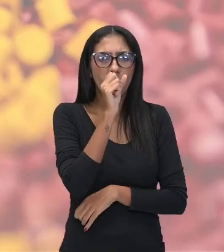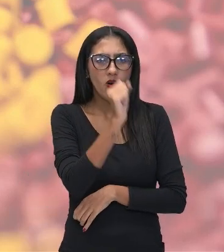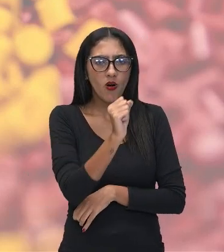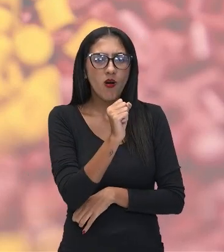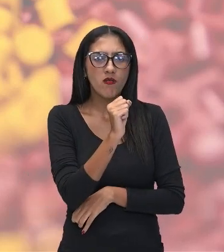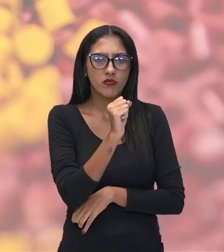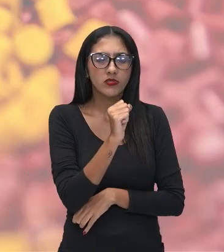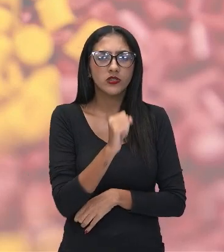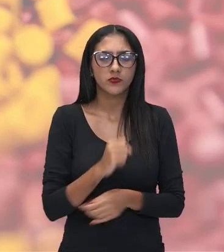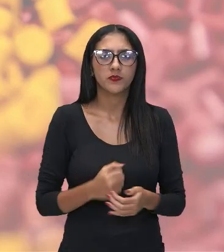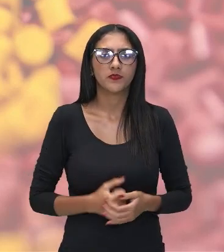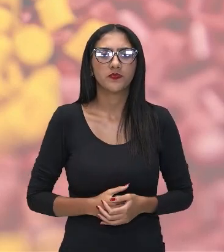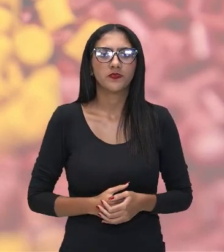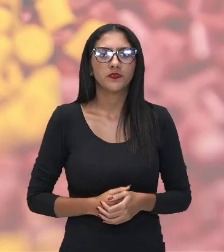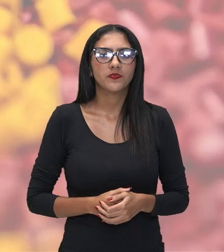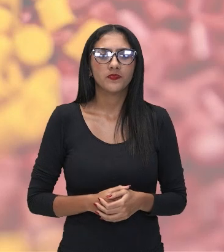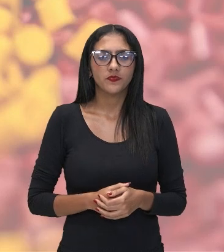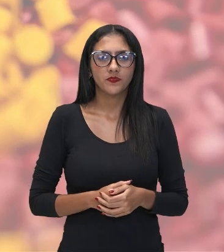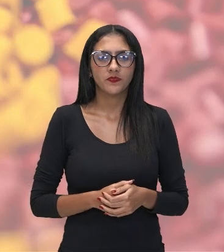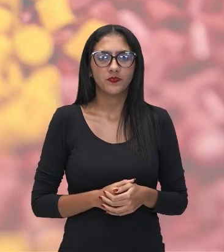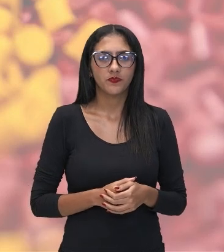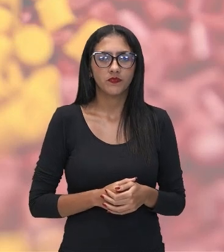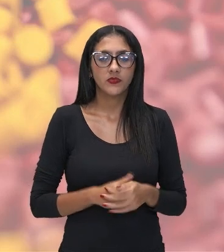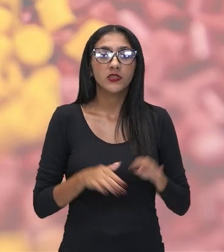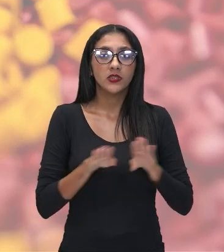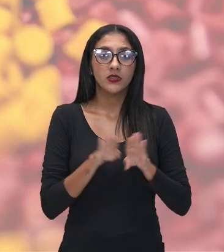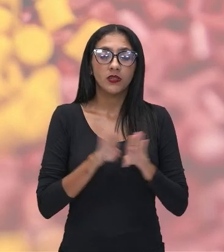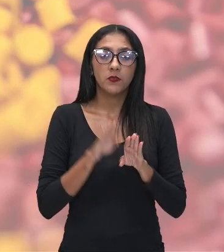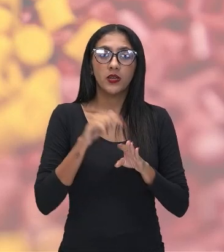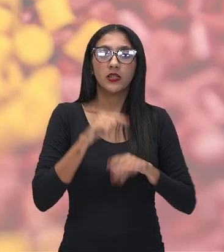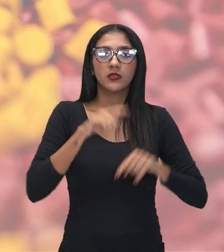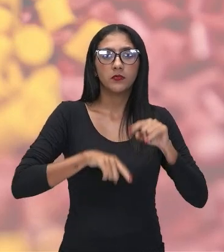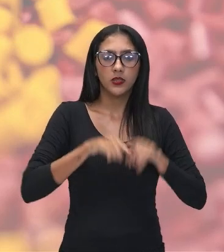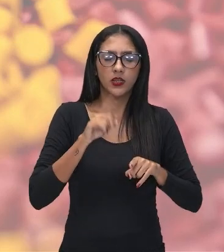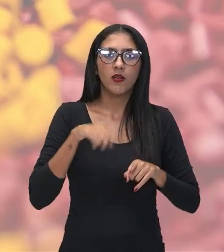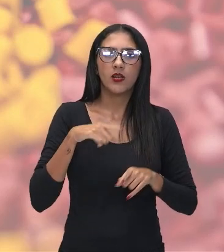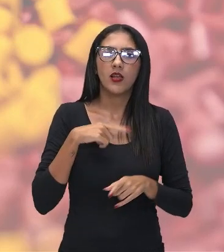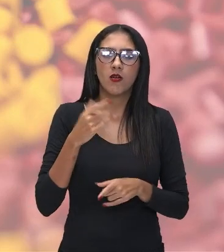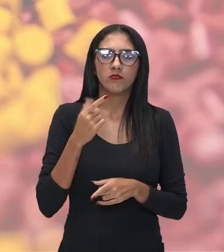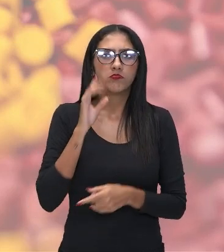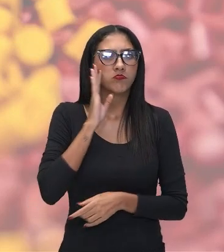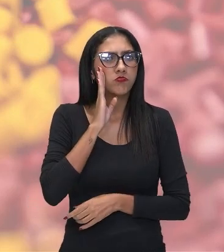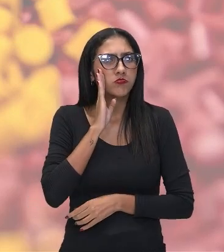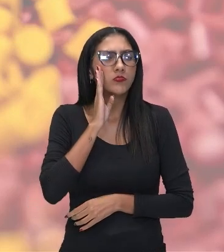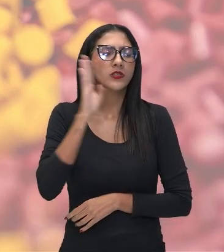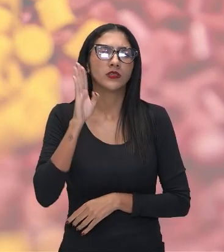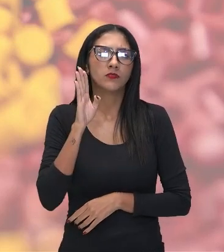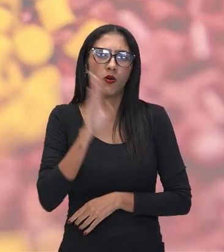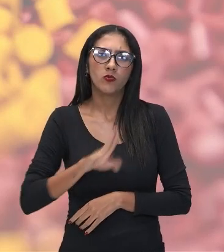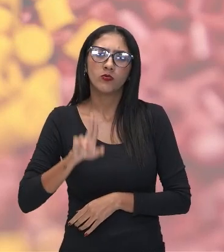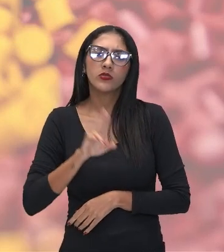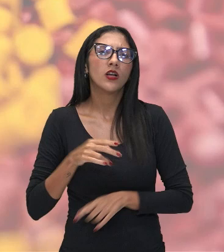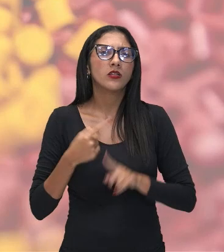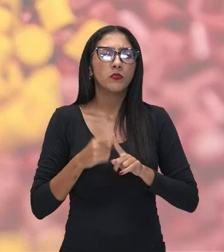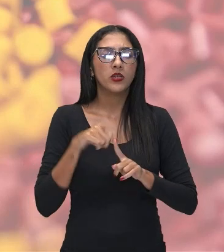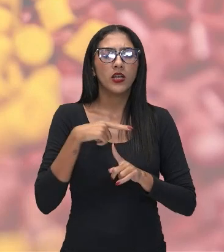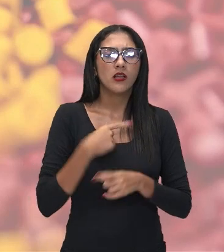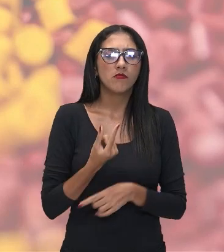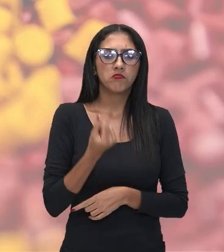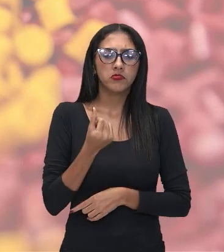amorfas elásticas. O poliestileno é o plástico mais comum, ele é muito barato, ele é